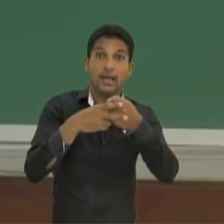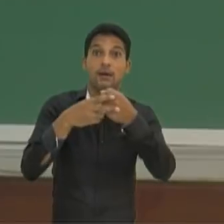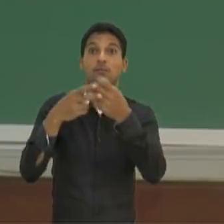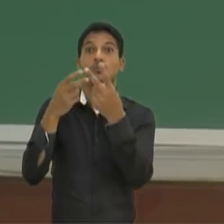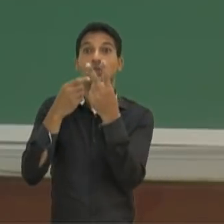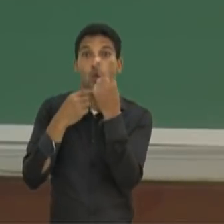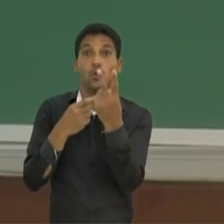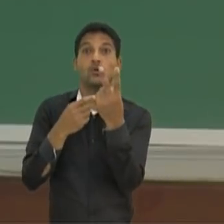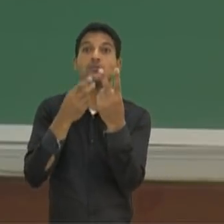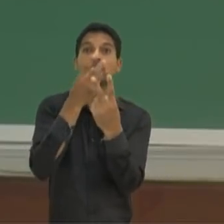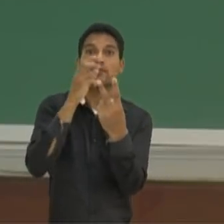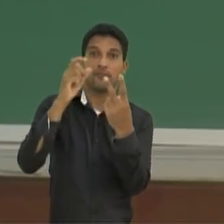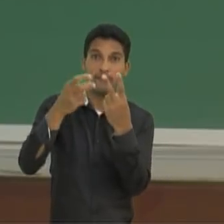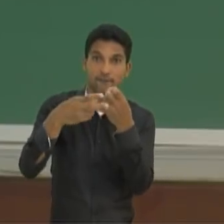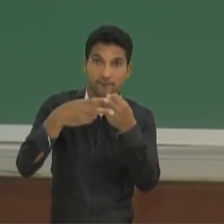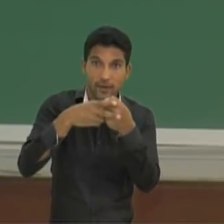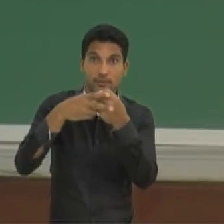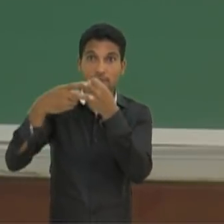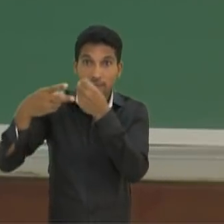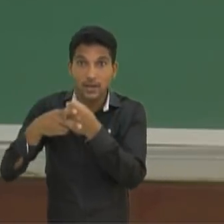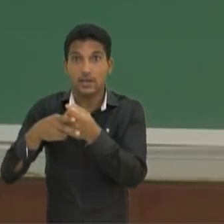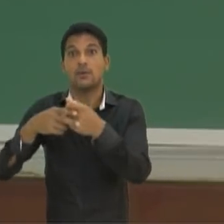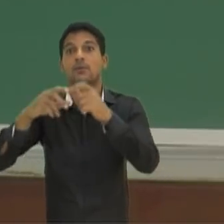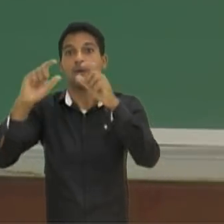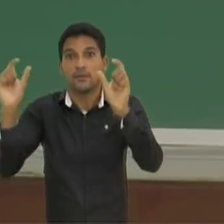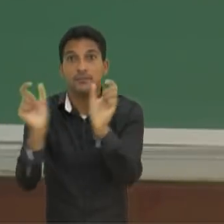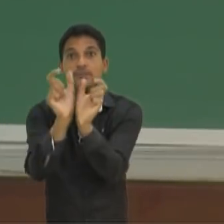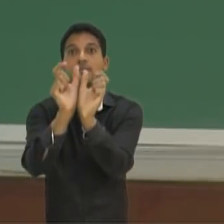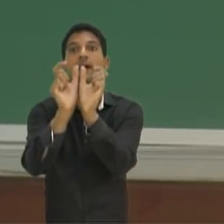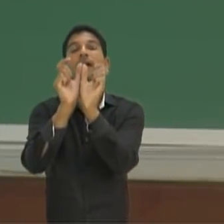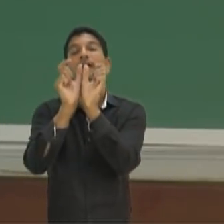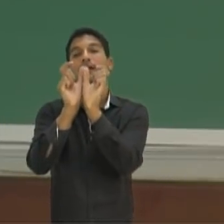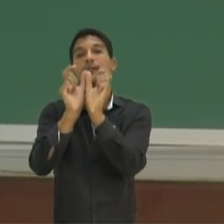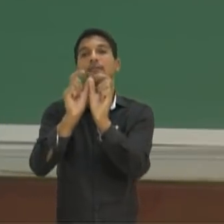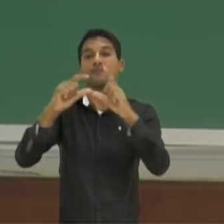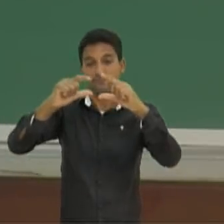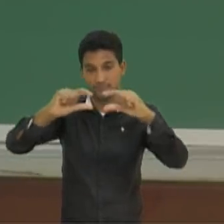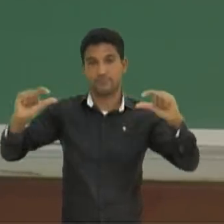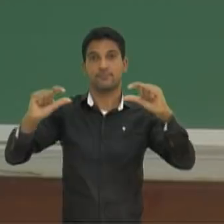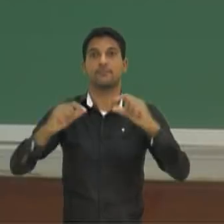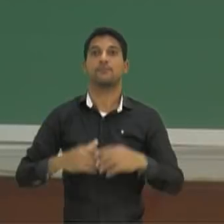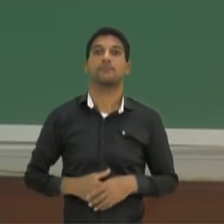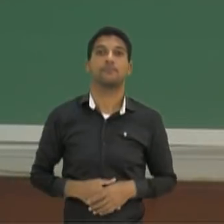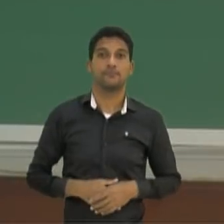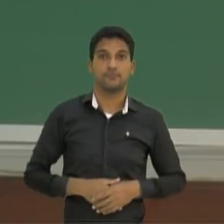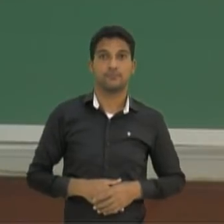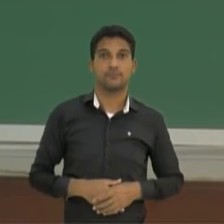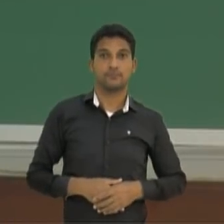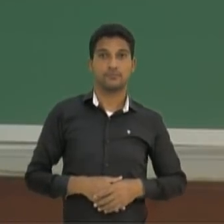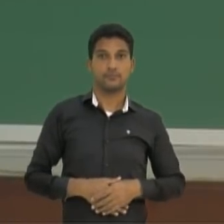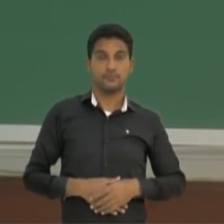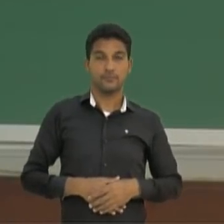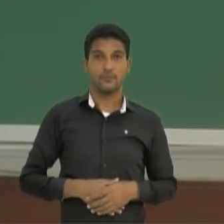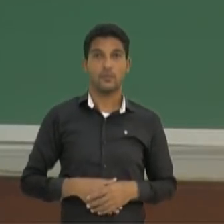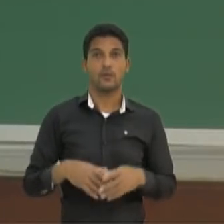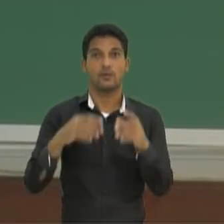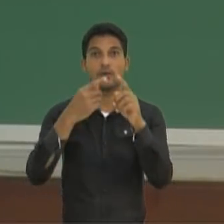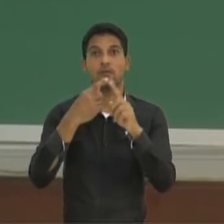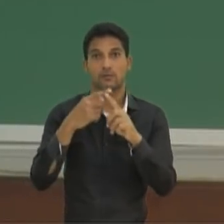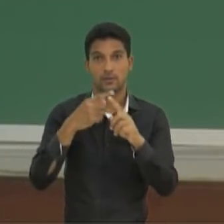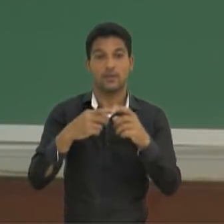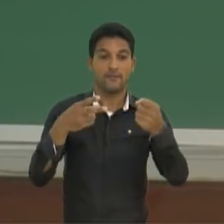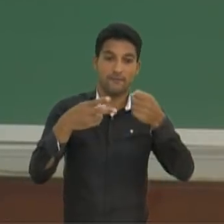anteriores. Deve ter explicado, observem, a gente tem aí uma locução verbal, né? Porque tem o